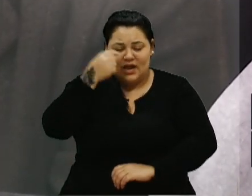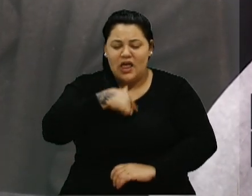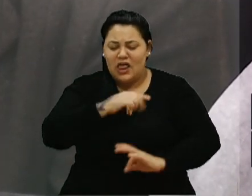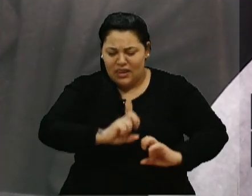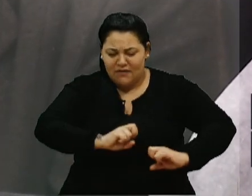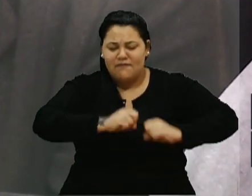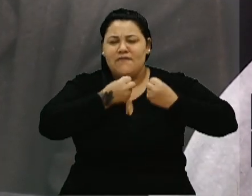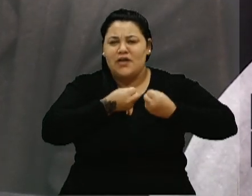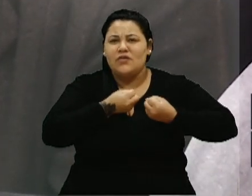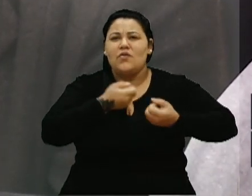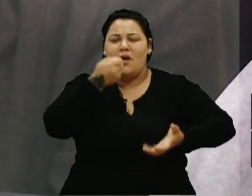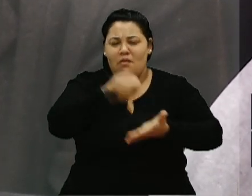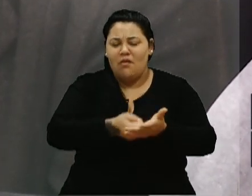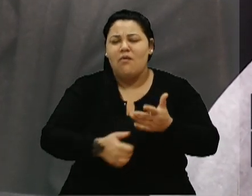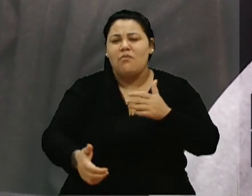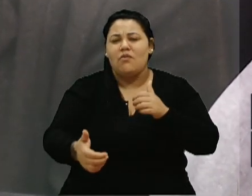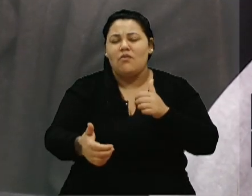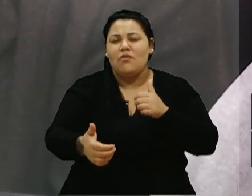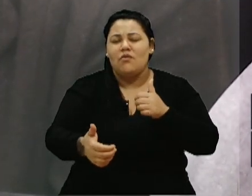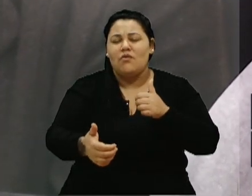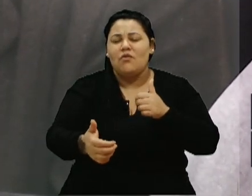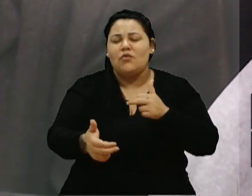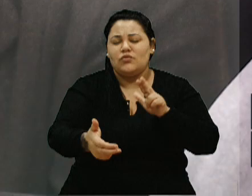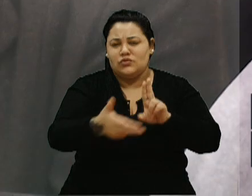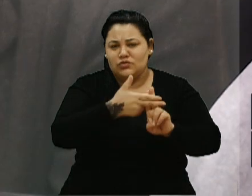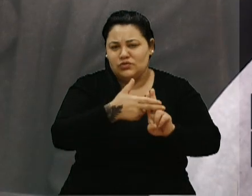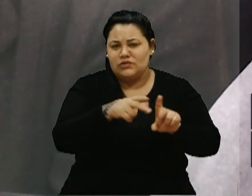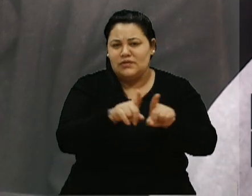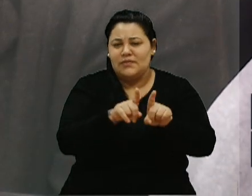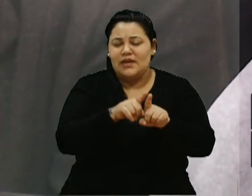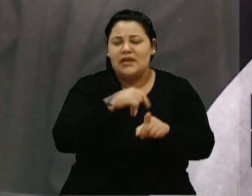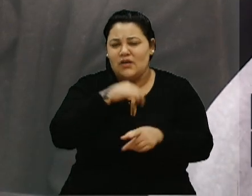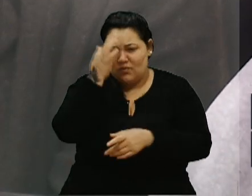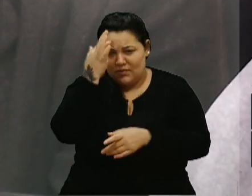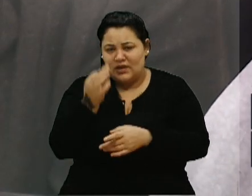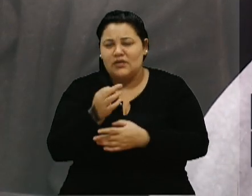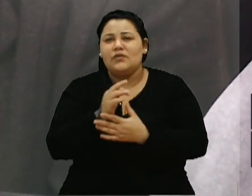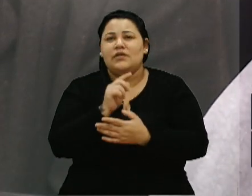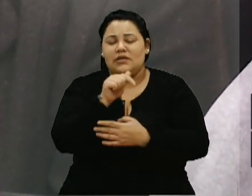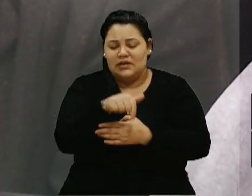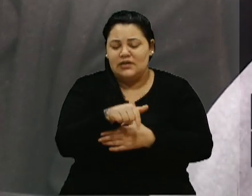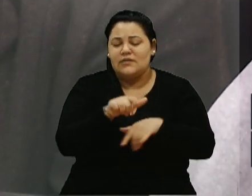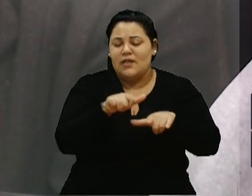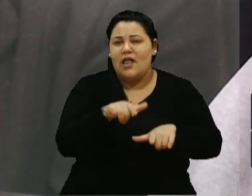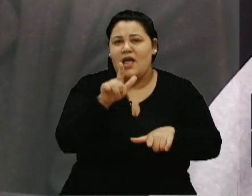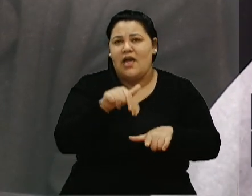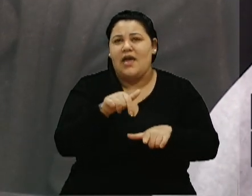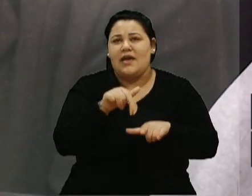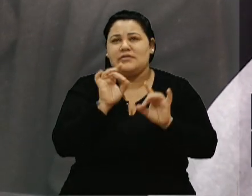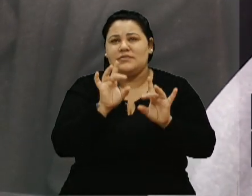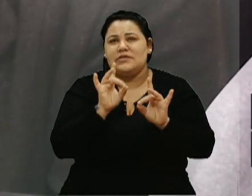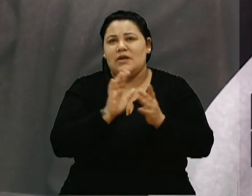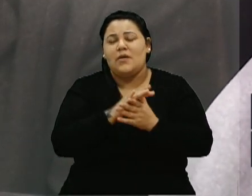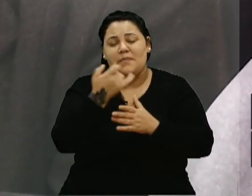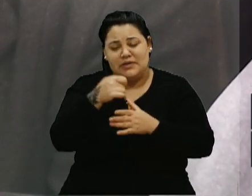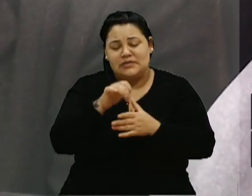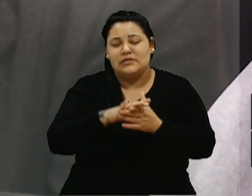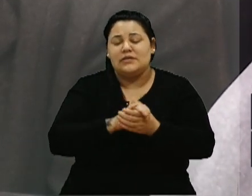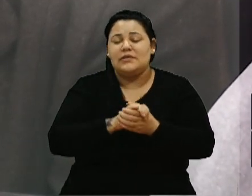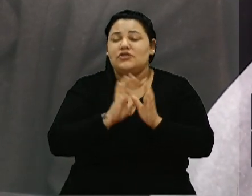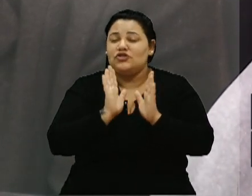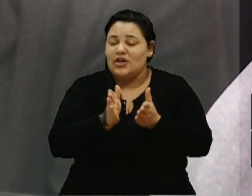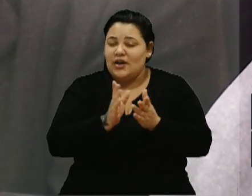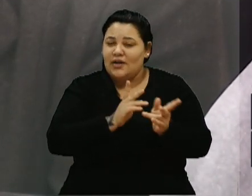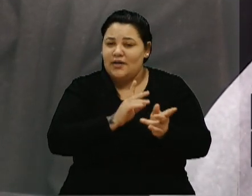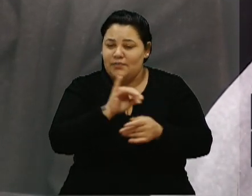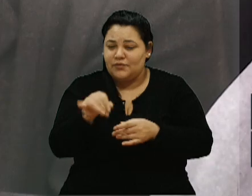do SUS, e entendo que o RAPS é essencial. Convido para, já aproveitando, né? Convido